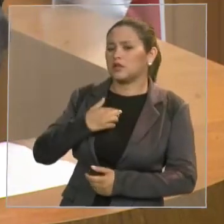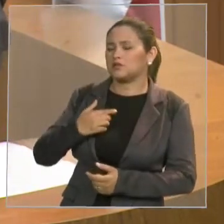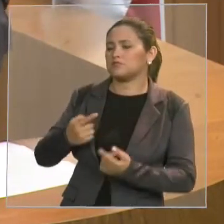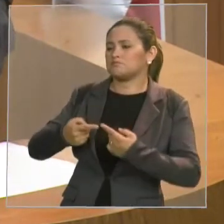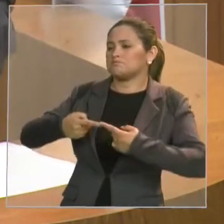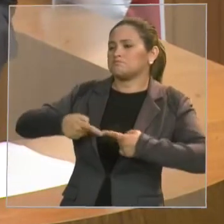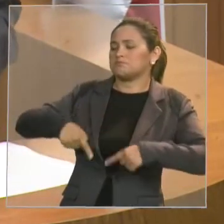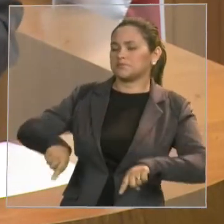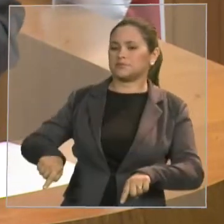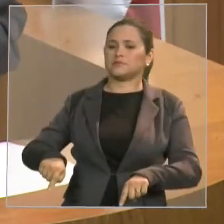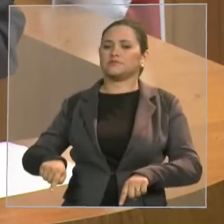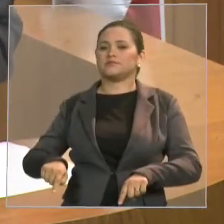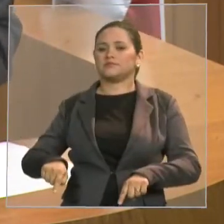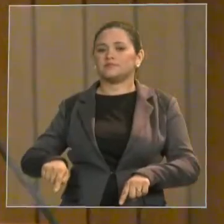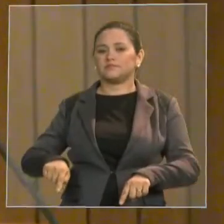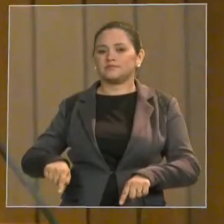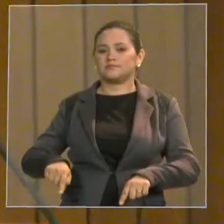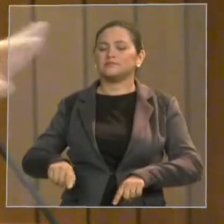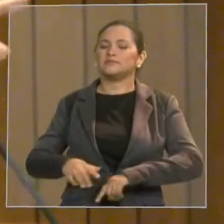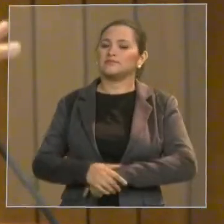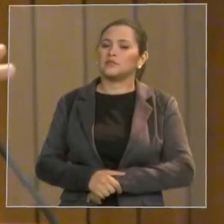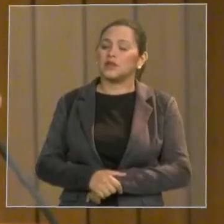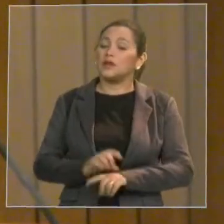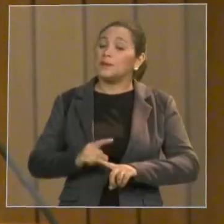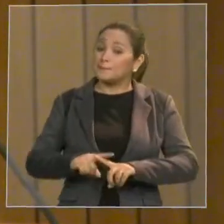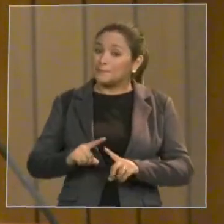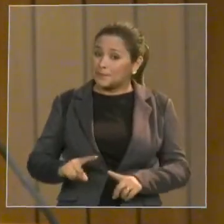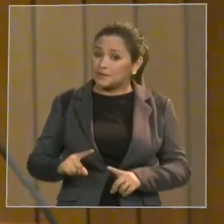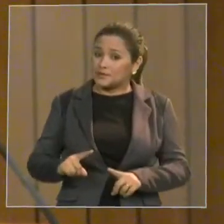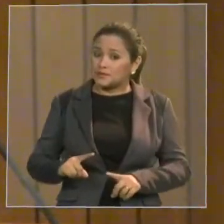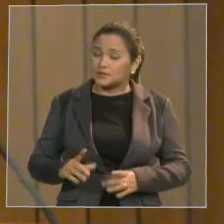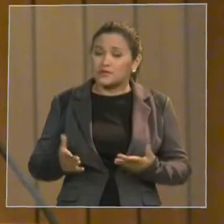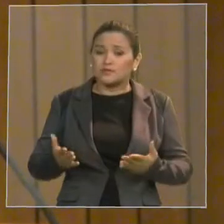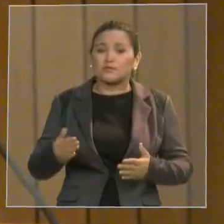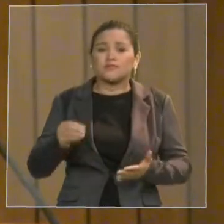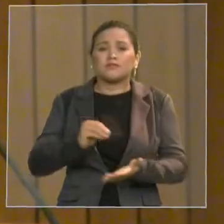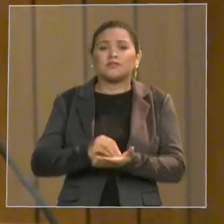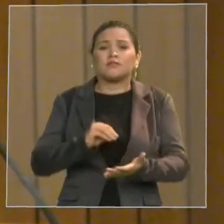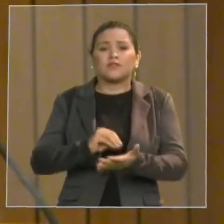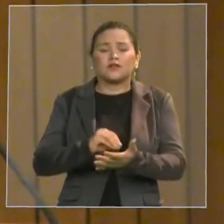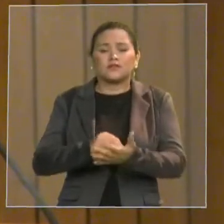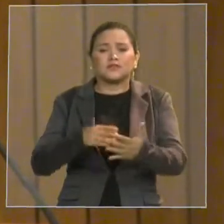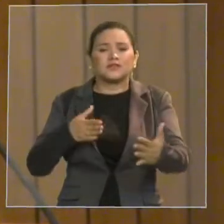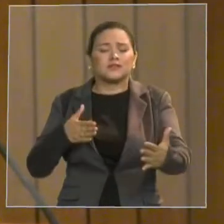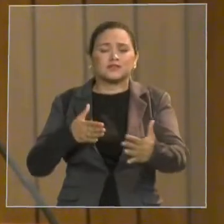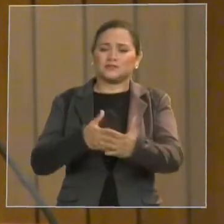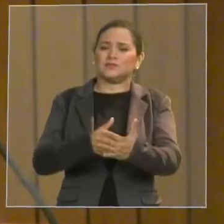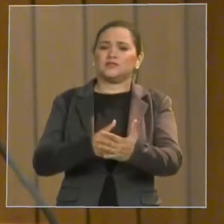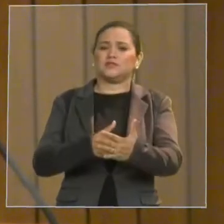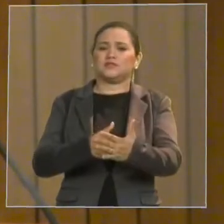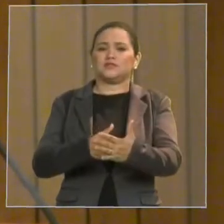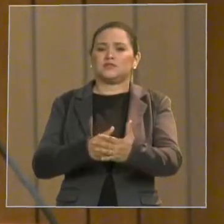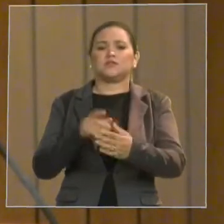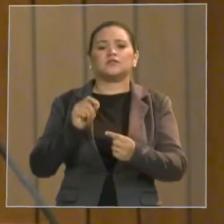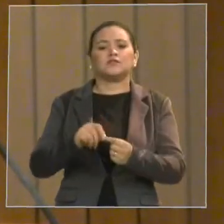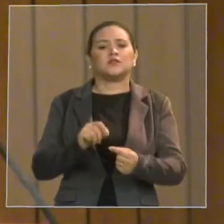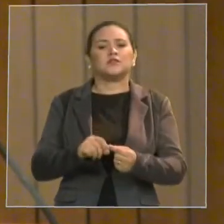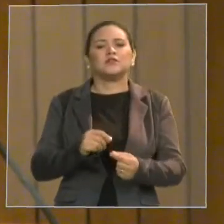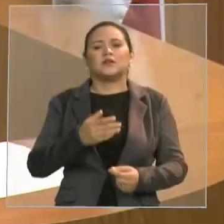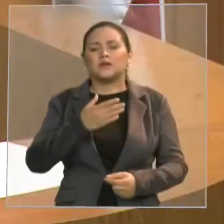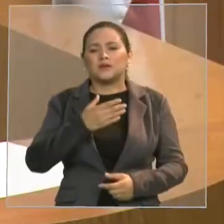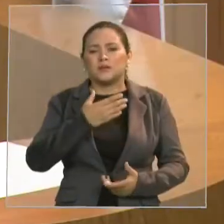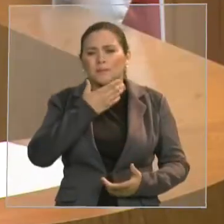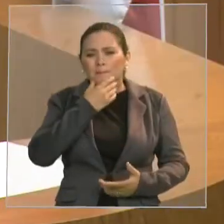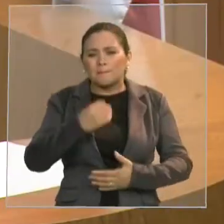senhores, é a falta de limites do deputado Wellington, ao ponto de deixar um bebê